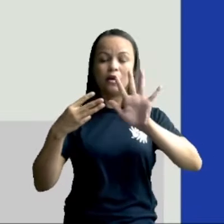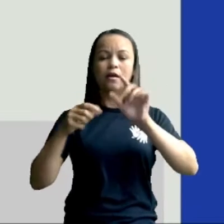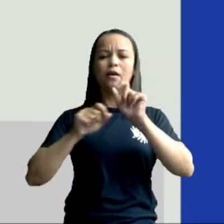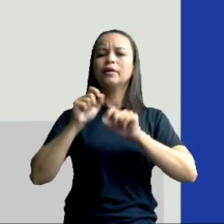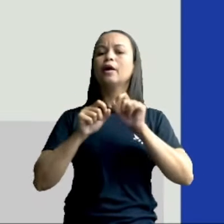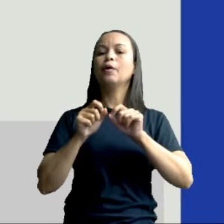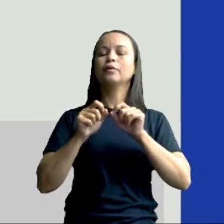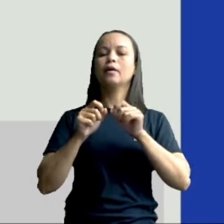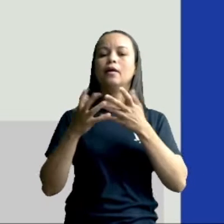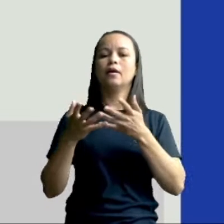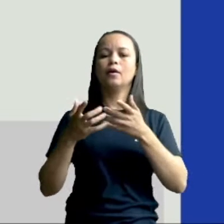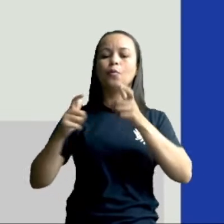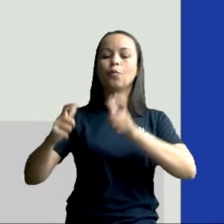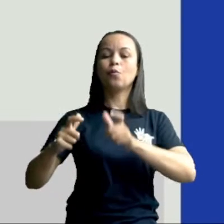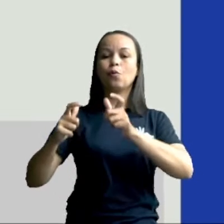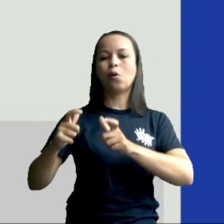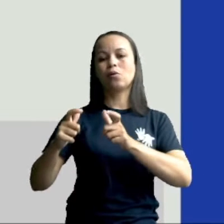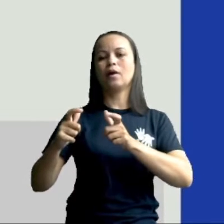uma